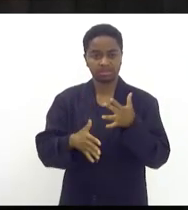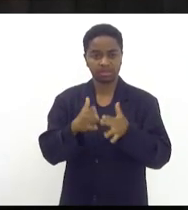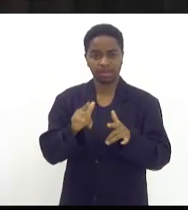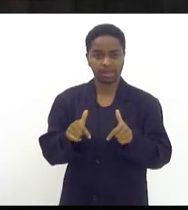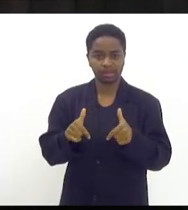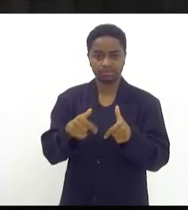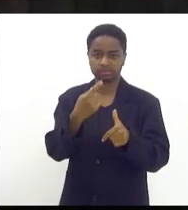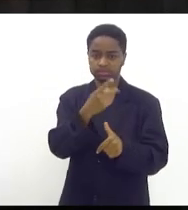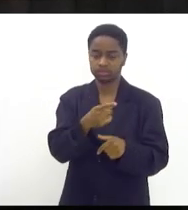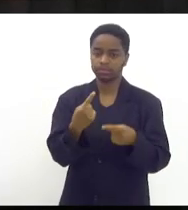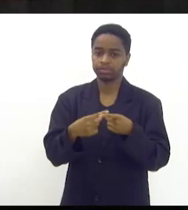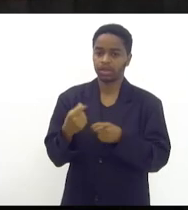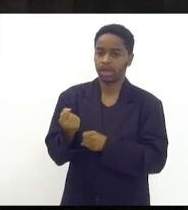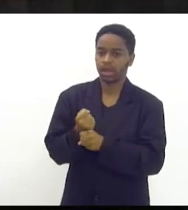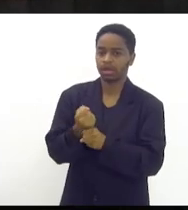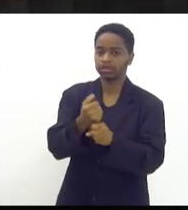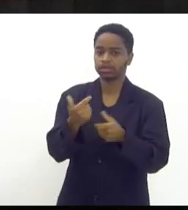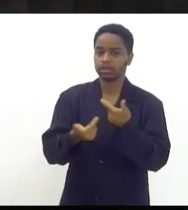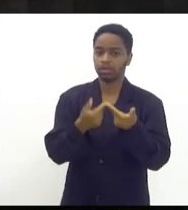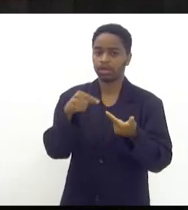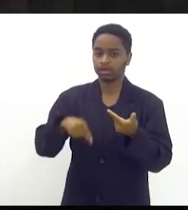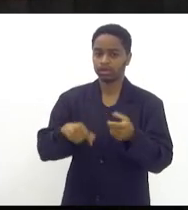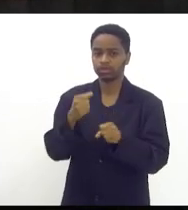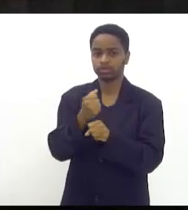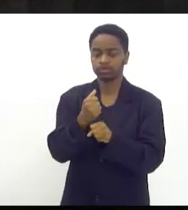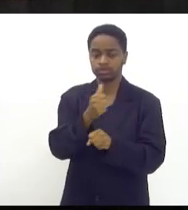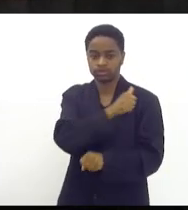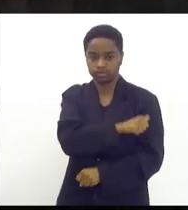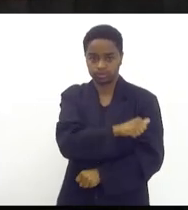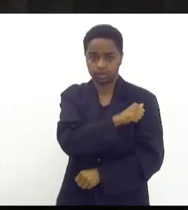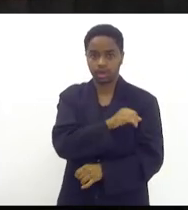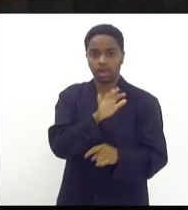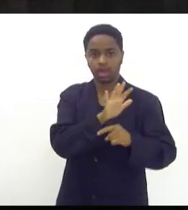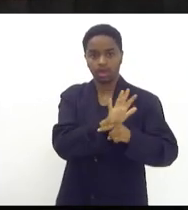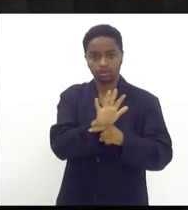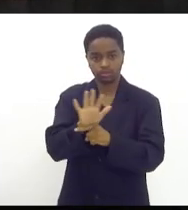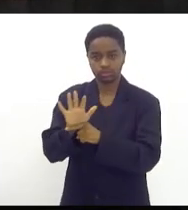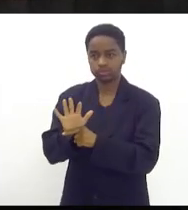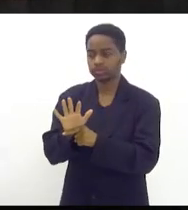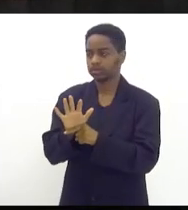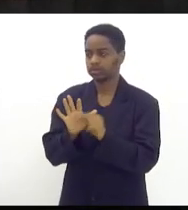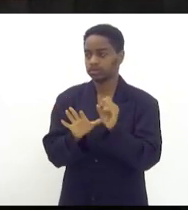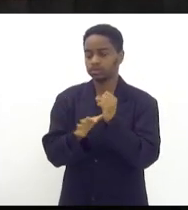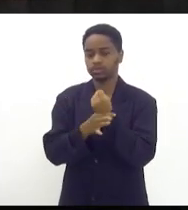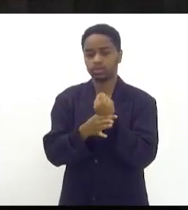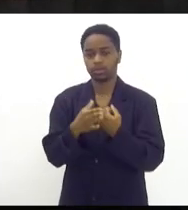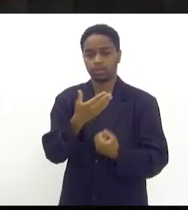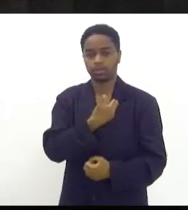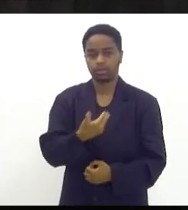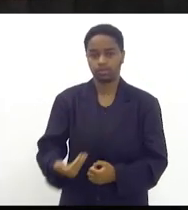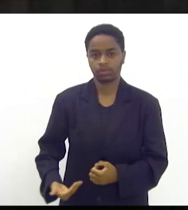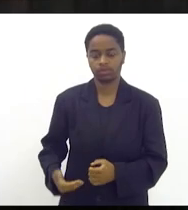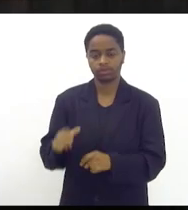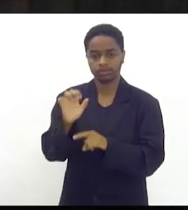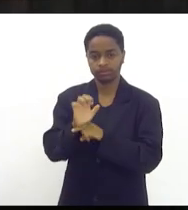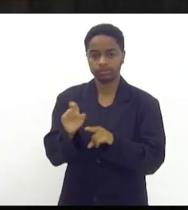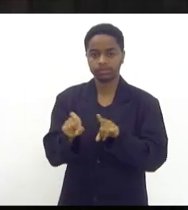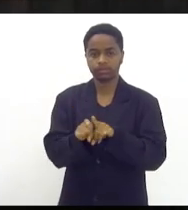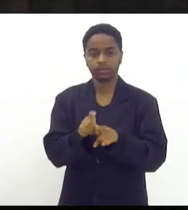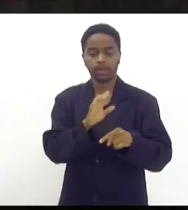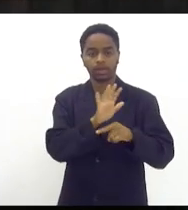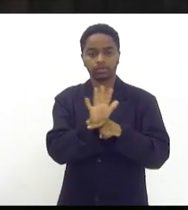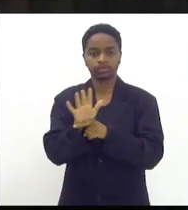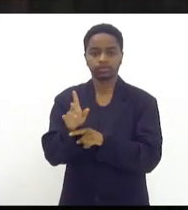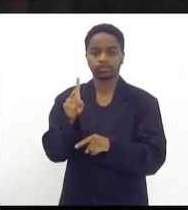anos que ele prestou serviço ao Estado do Rio de Janeiro, ajudando na segurança pública do Estado, ajudando a proteger famílias